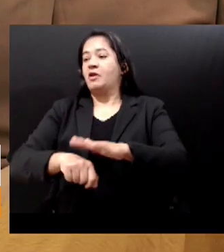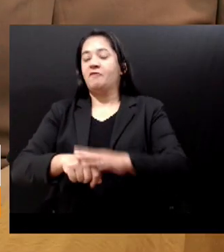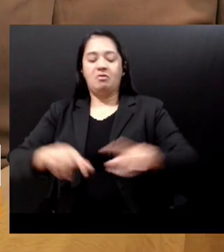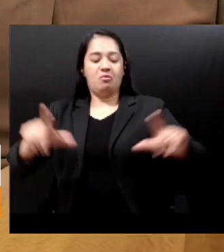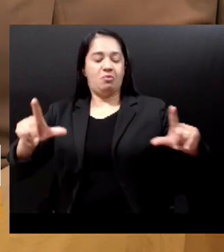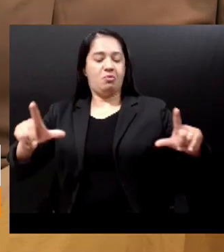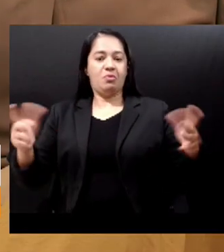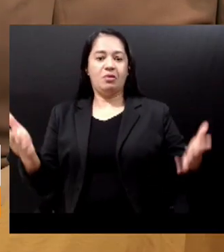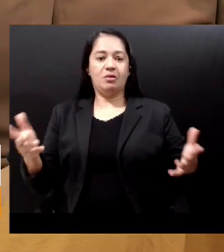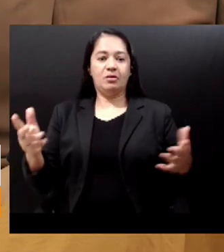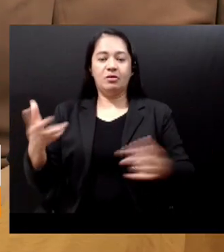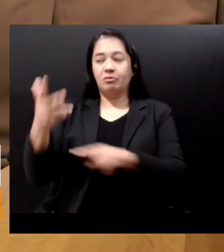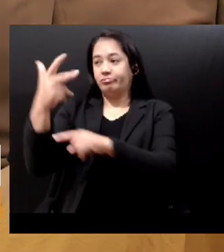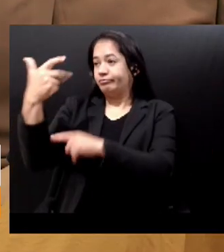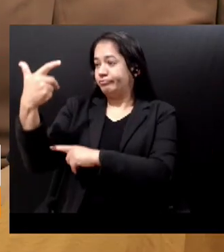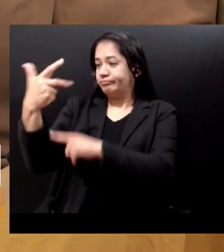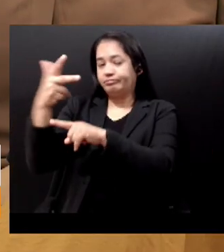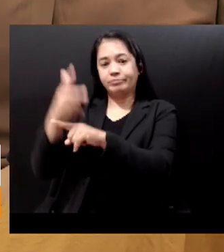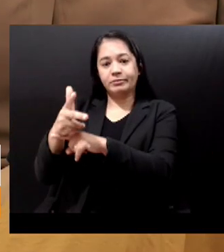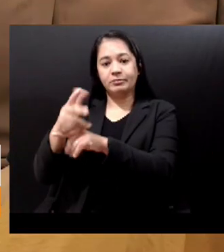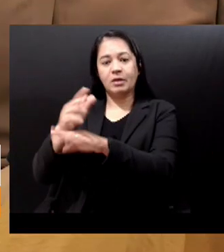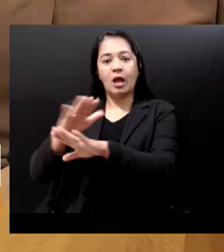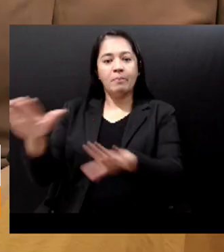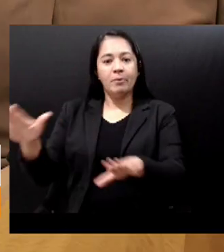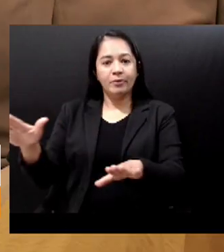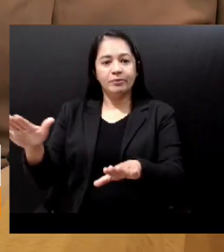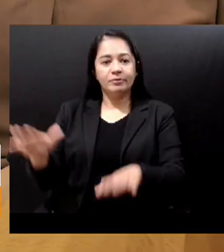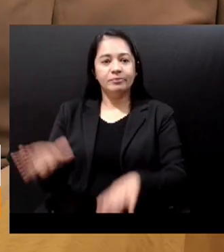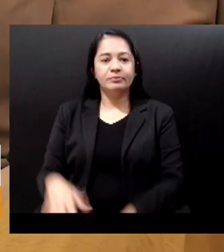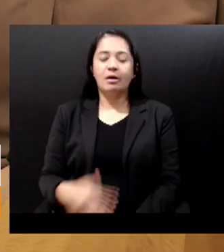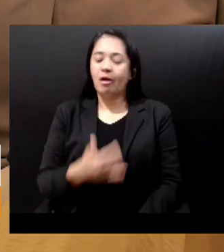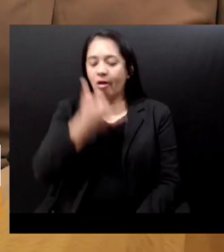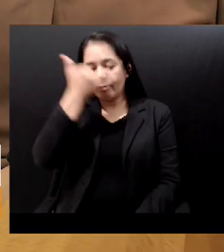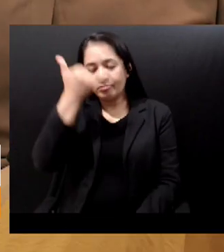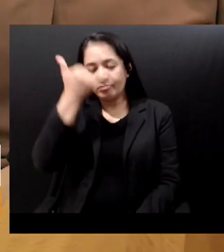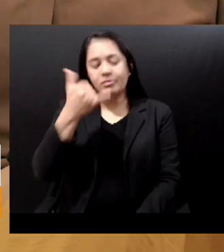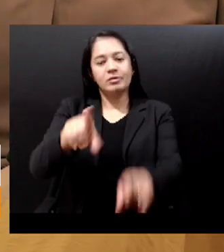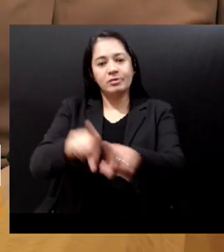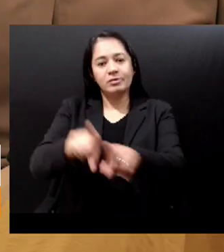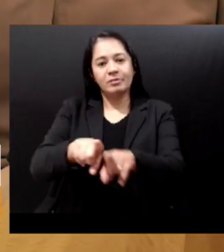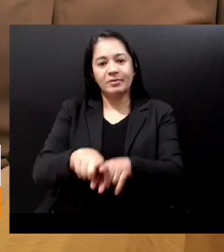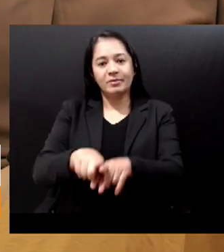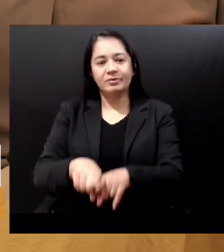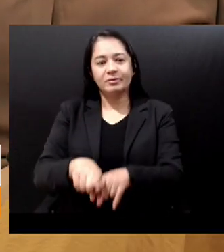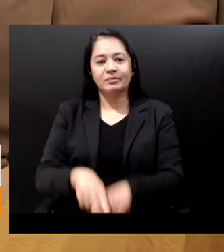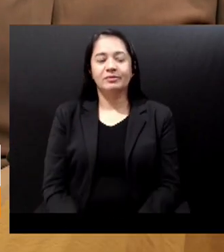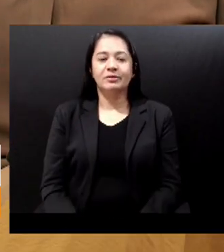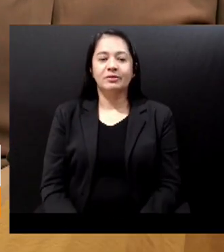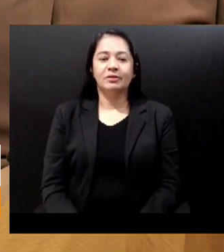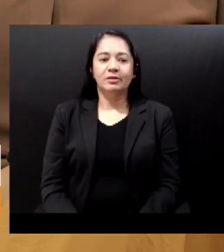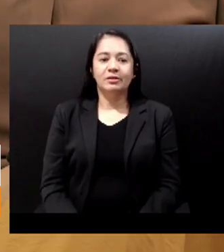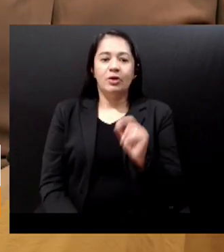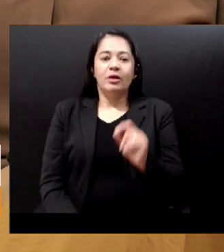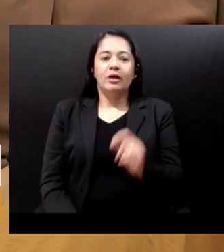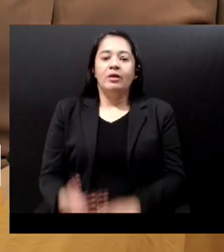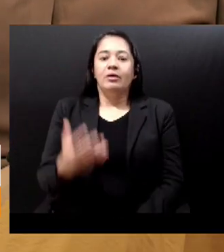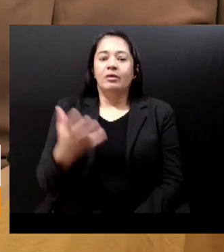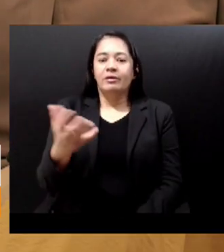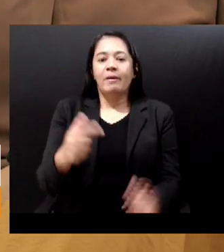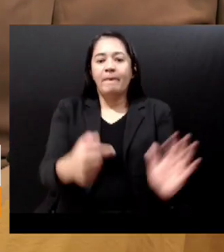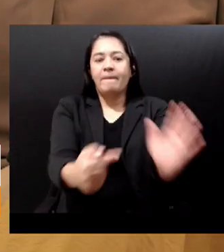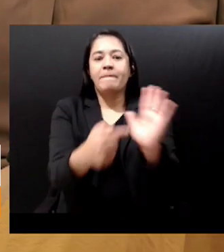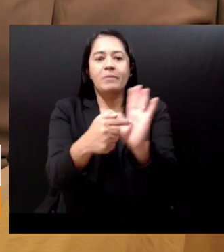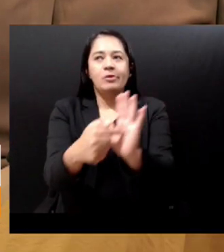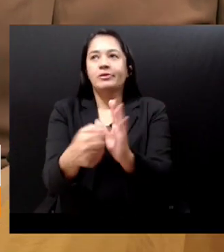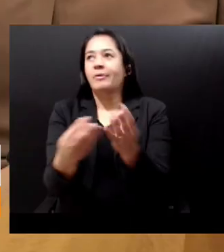câmera e acabou. Autossabotagem. Também. E também eu tenho um pouco de querer mostrar muito aquilo que não é nas